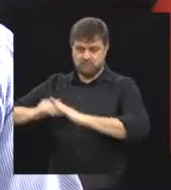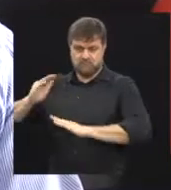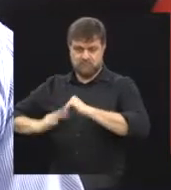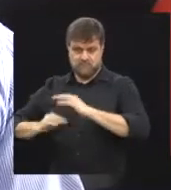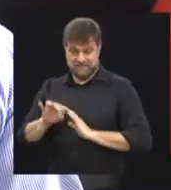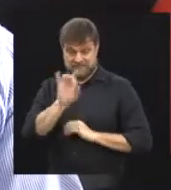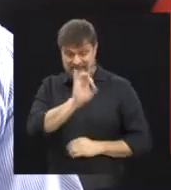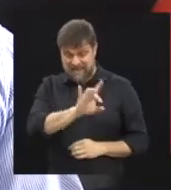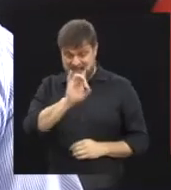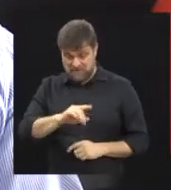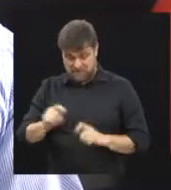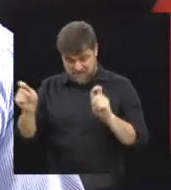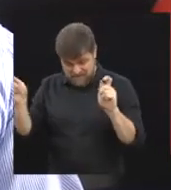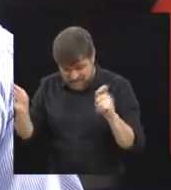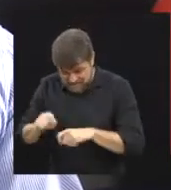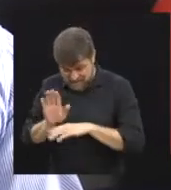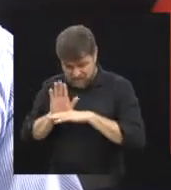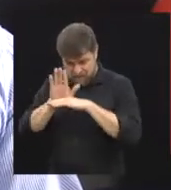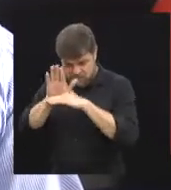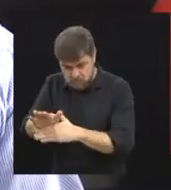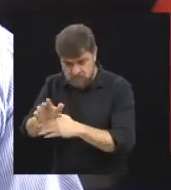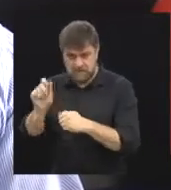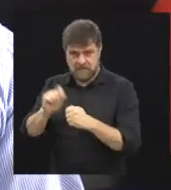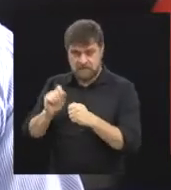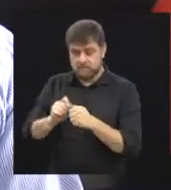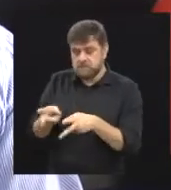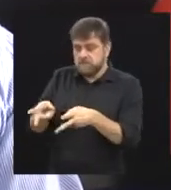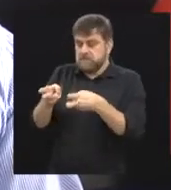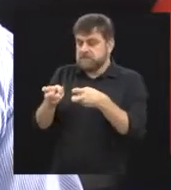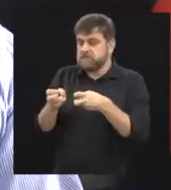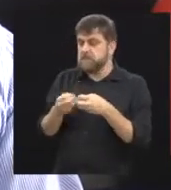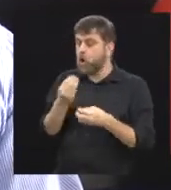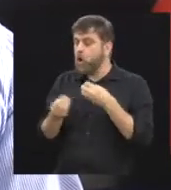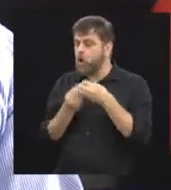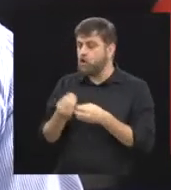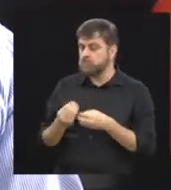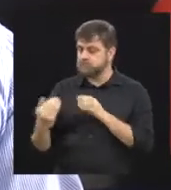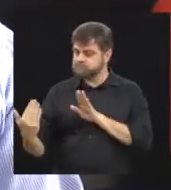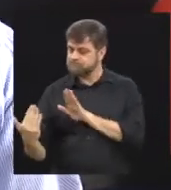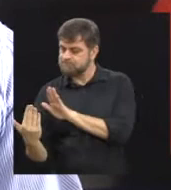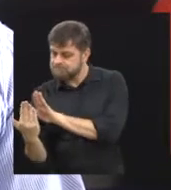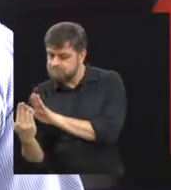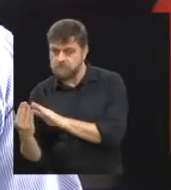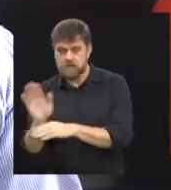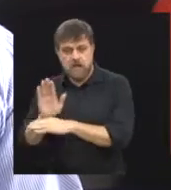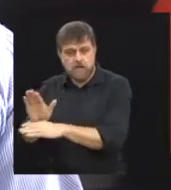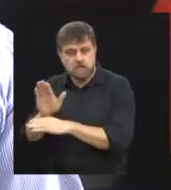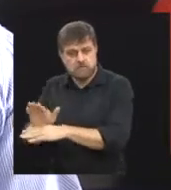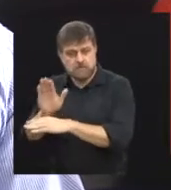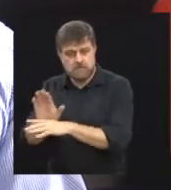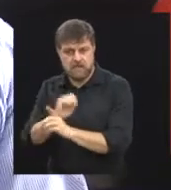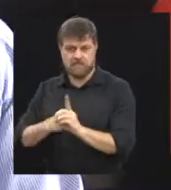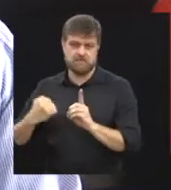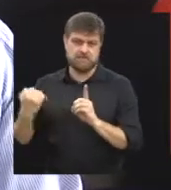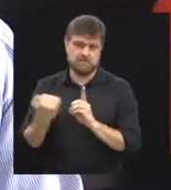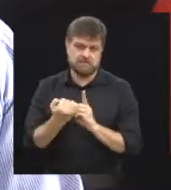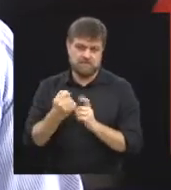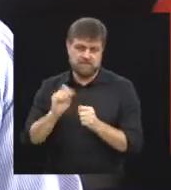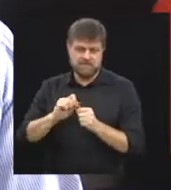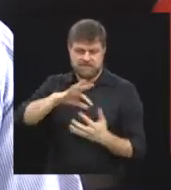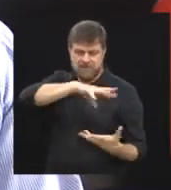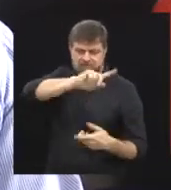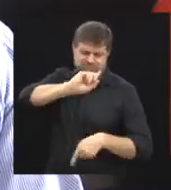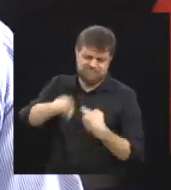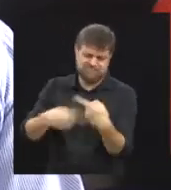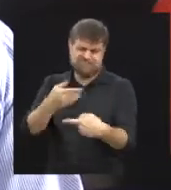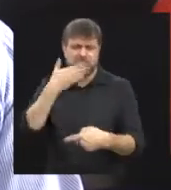E cada um que possa fazer a sua parte, atendendo necessidades da sociedade, estará contribuindo para um